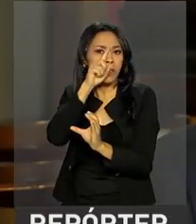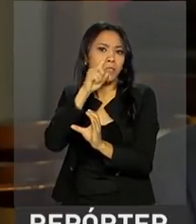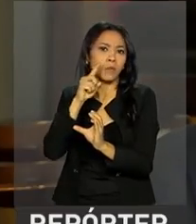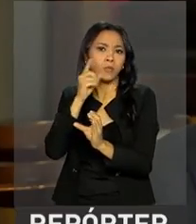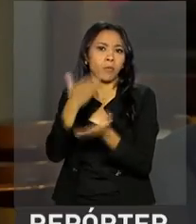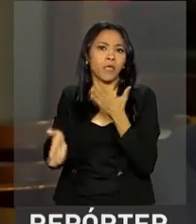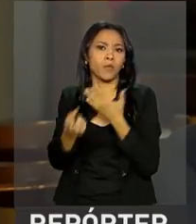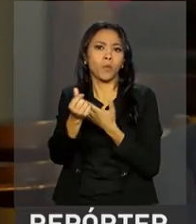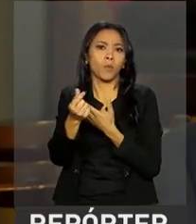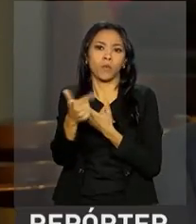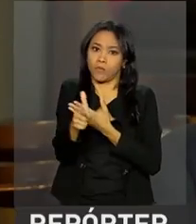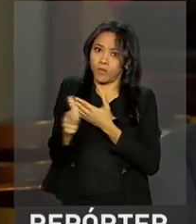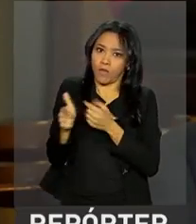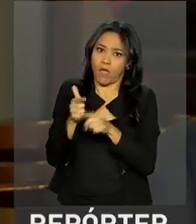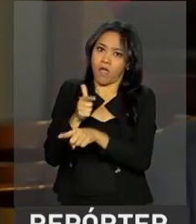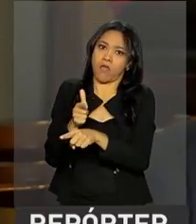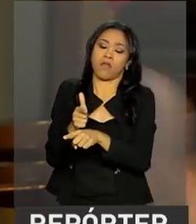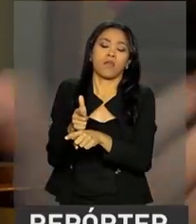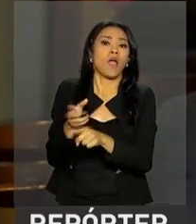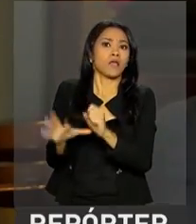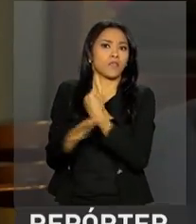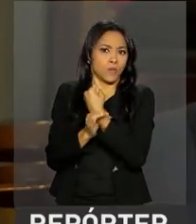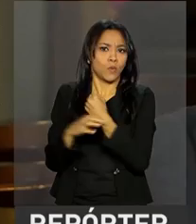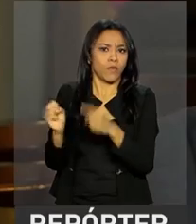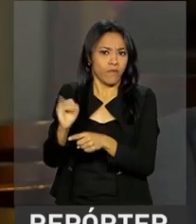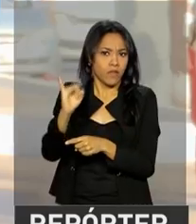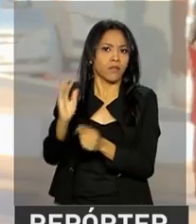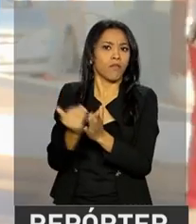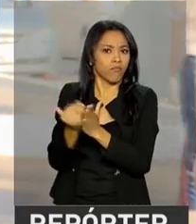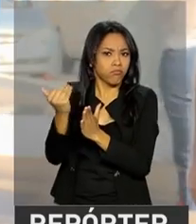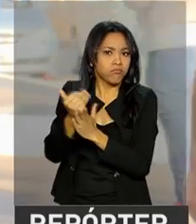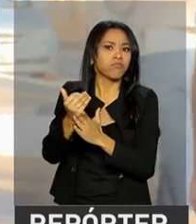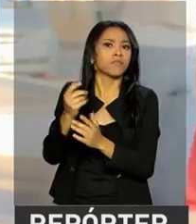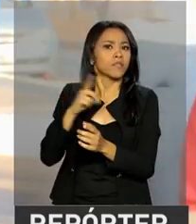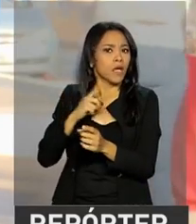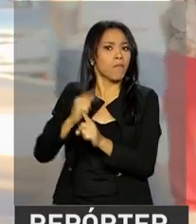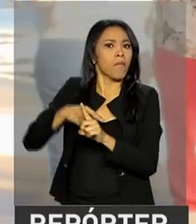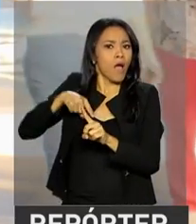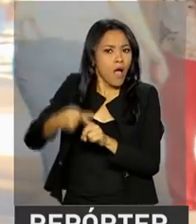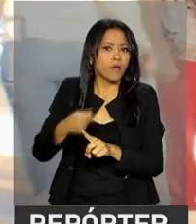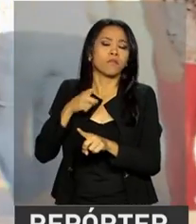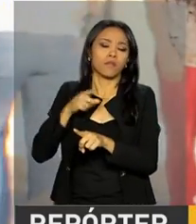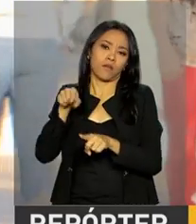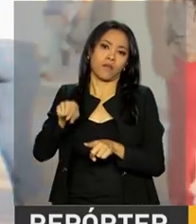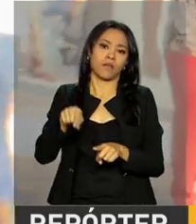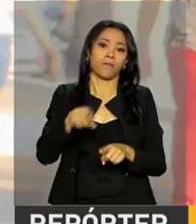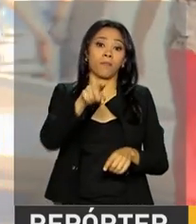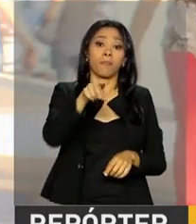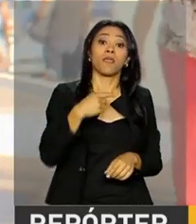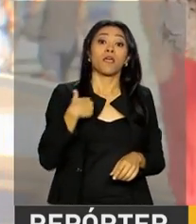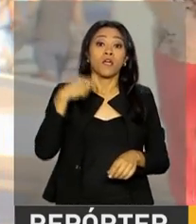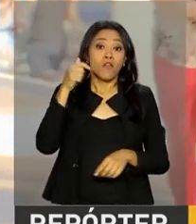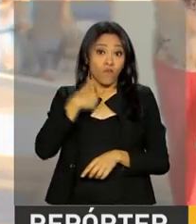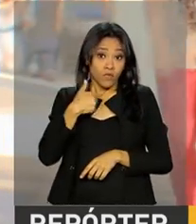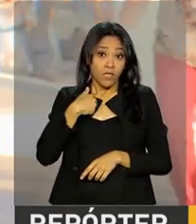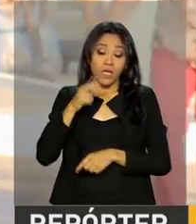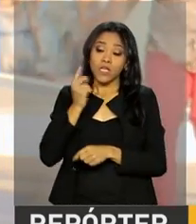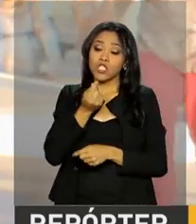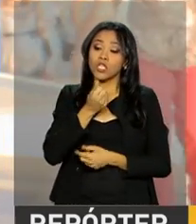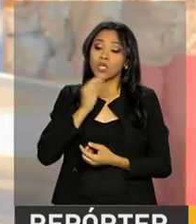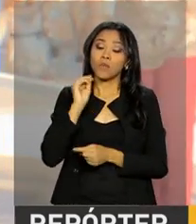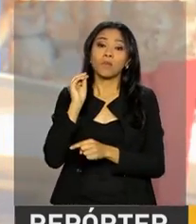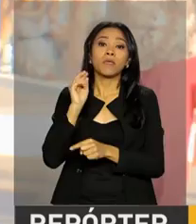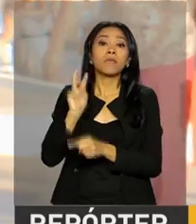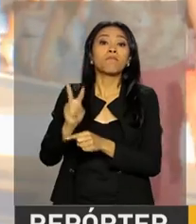só que ele vai te garantir a inflação e além disso algo a mais no programa tesouro direto você é o credor empresta dinheiro